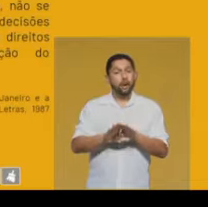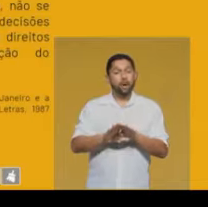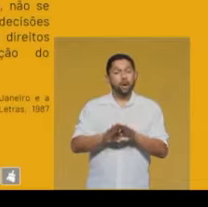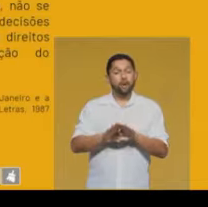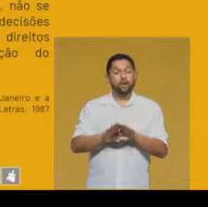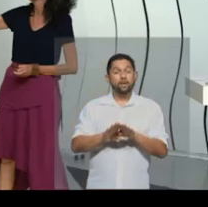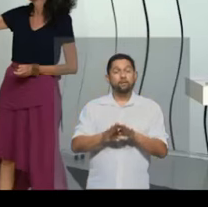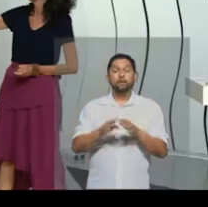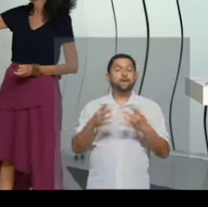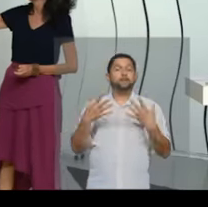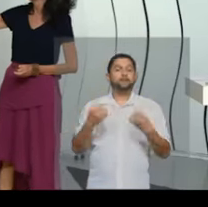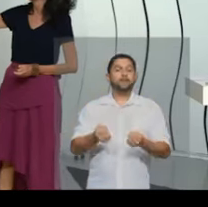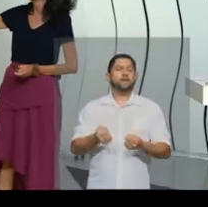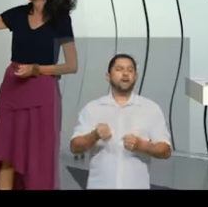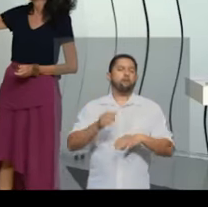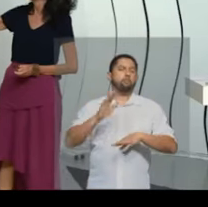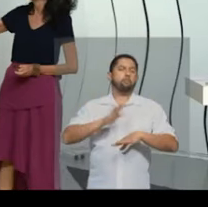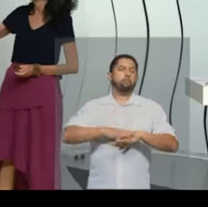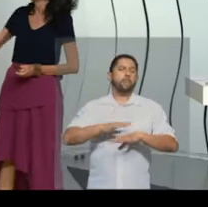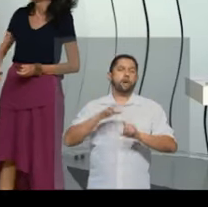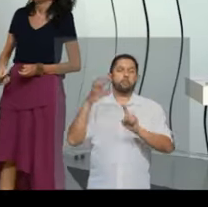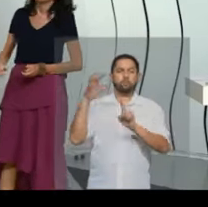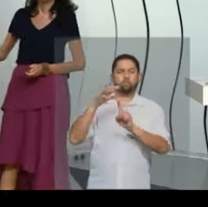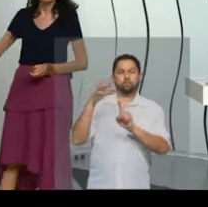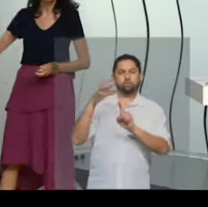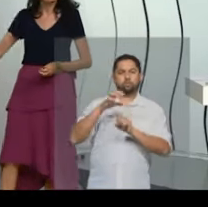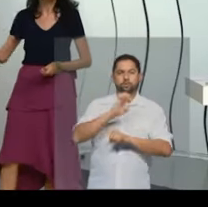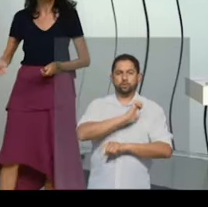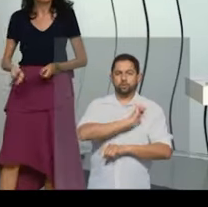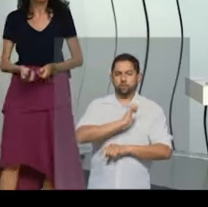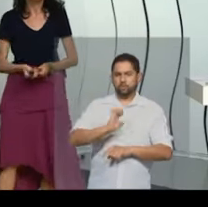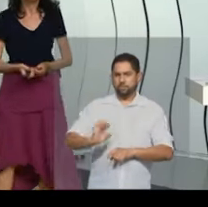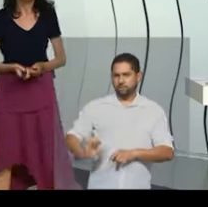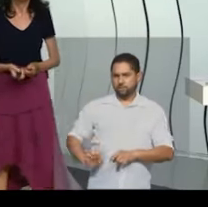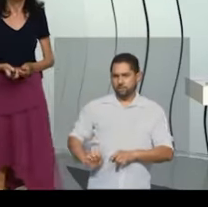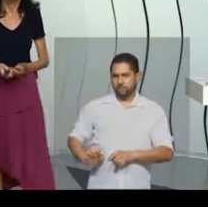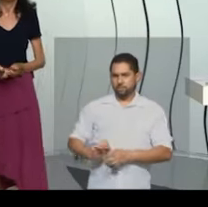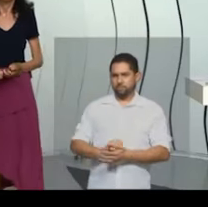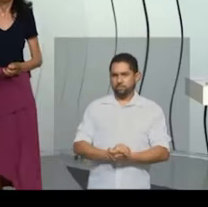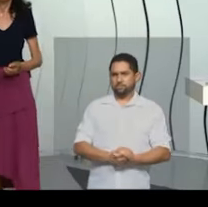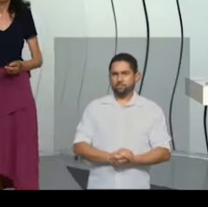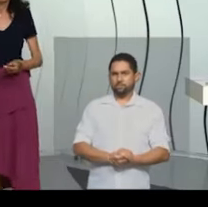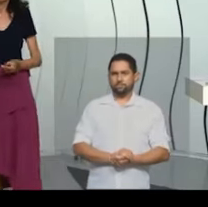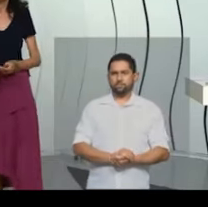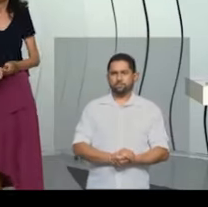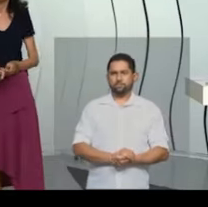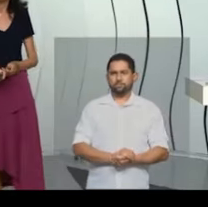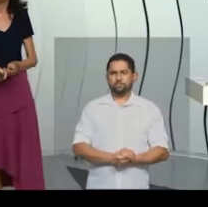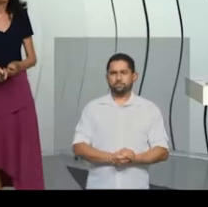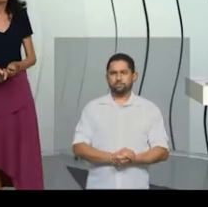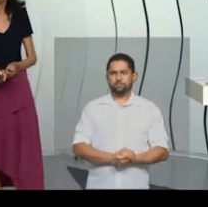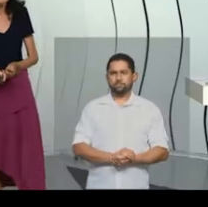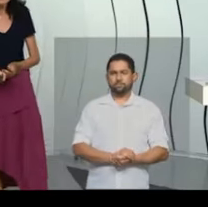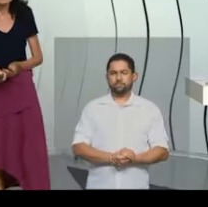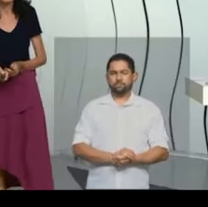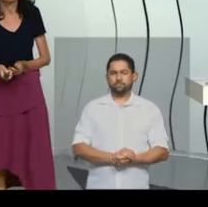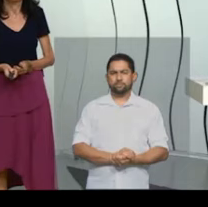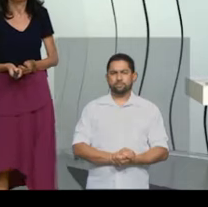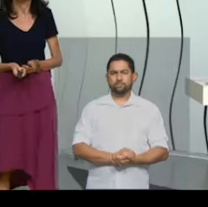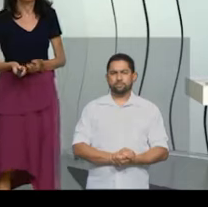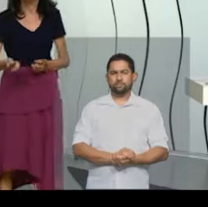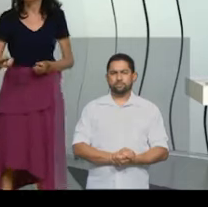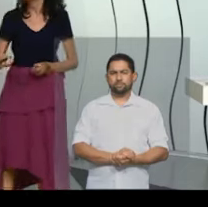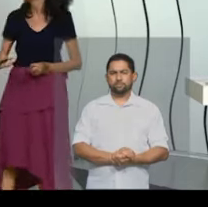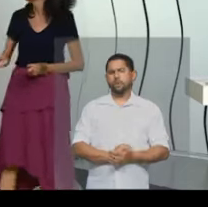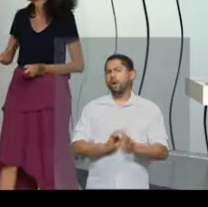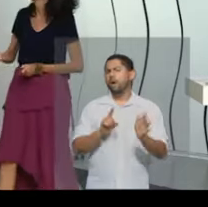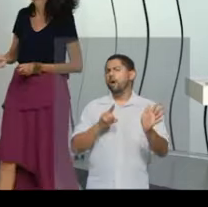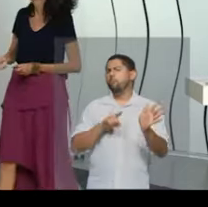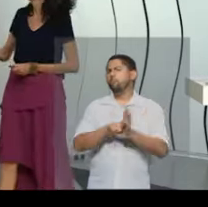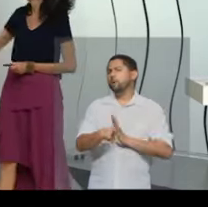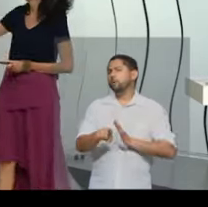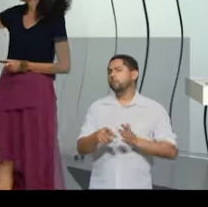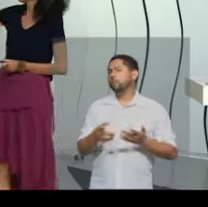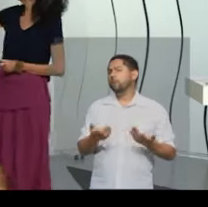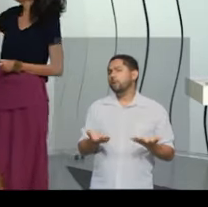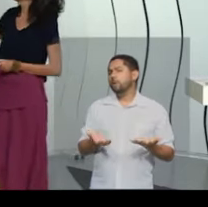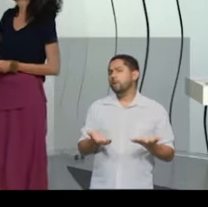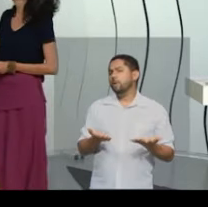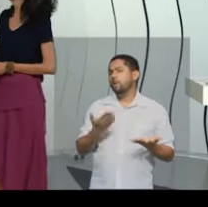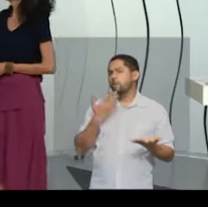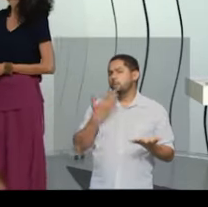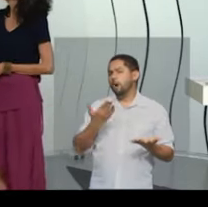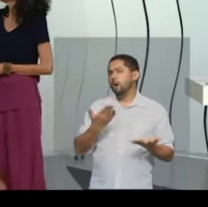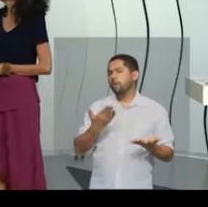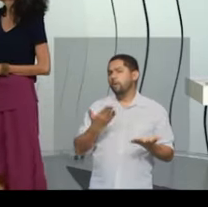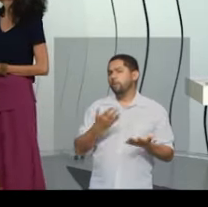intervenção do Estado. O que a questão vai te cobrar sobre esse texto?